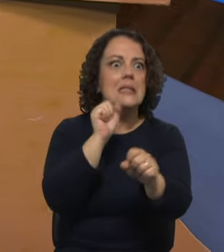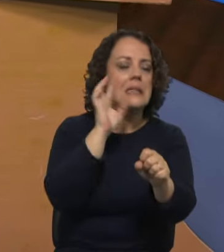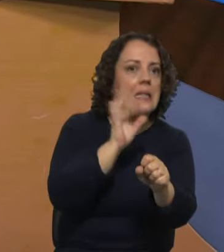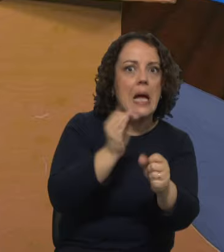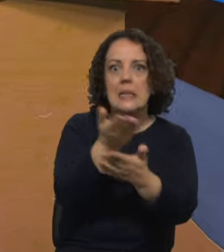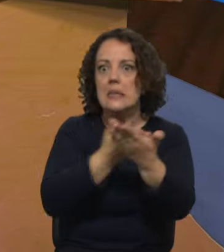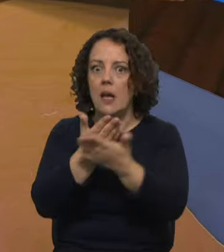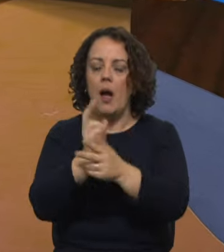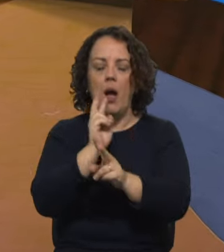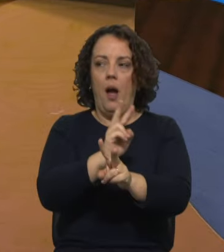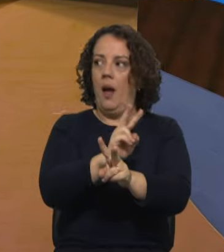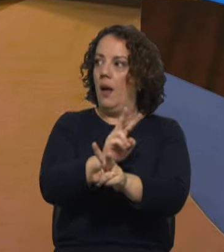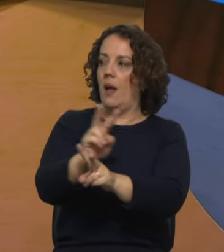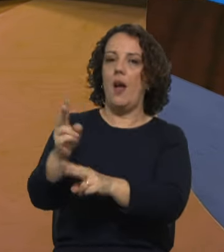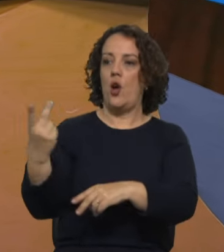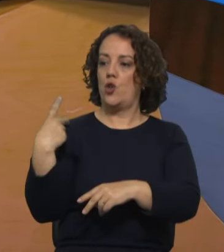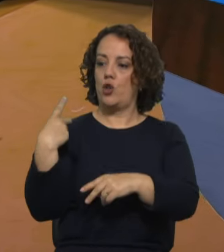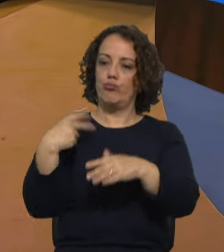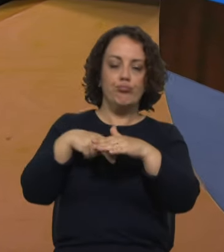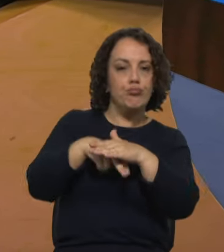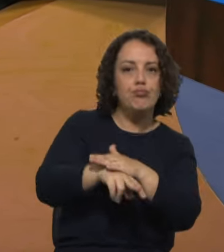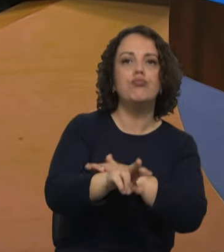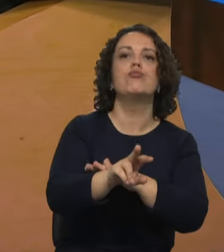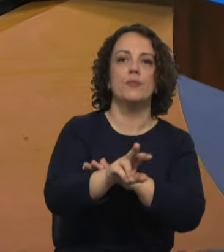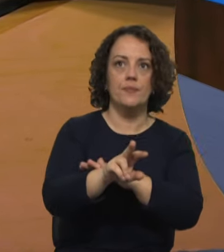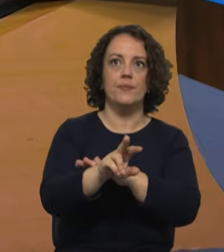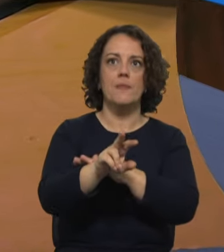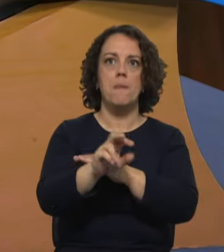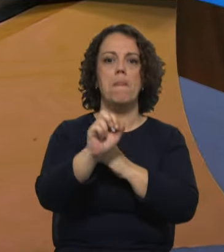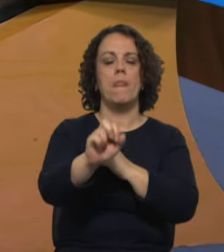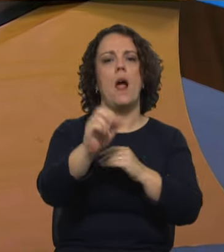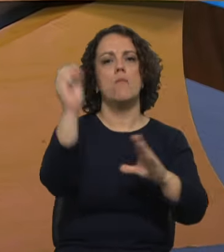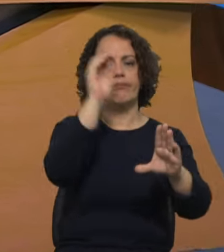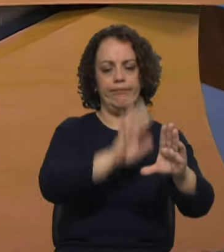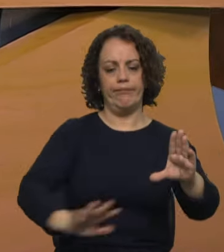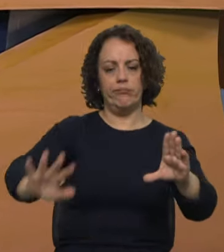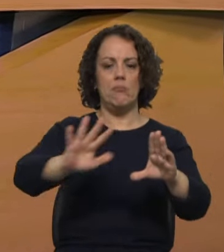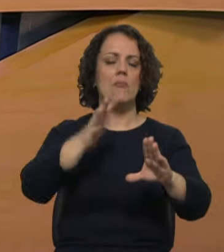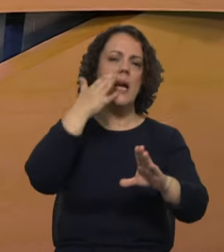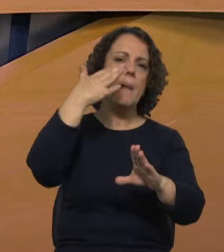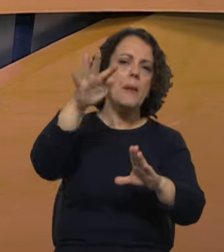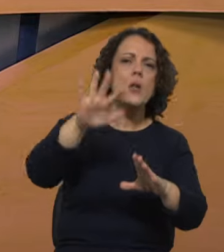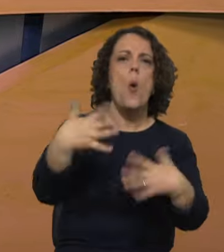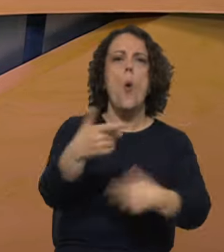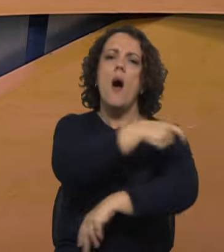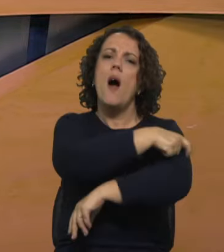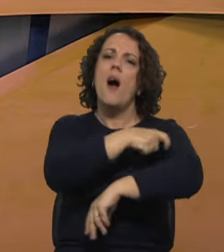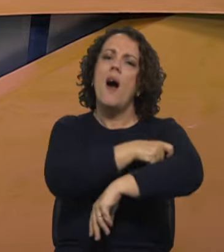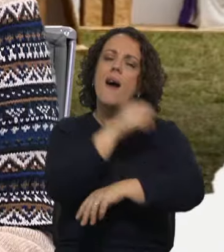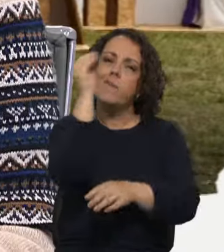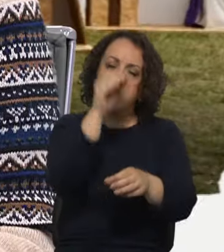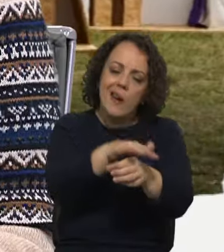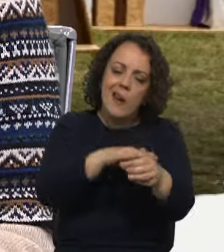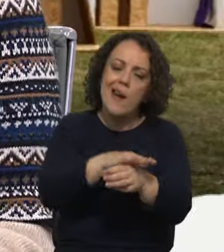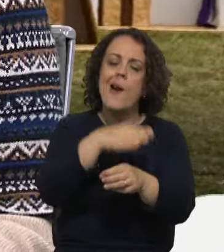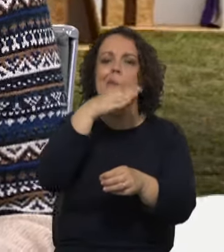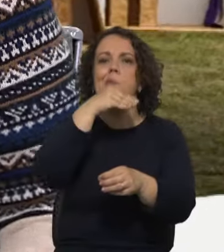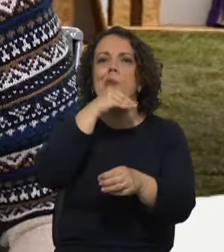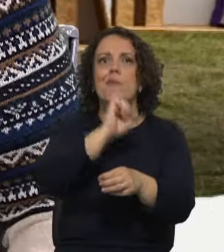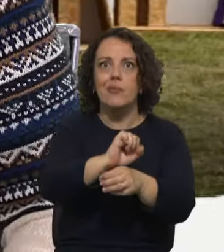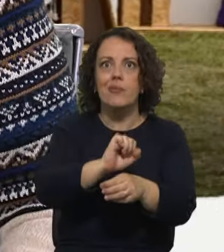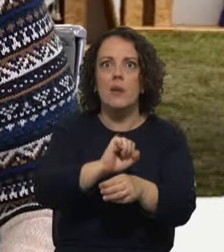sentimento interessante que é Nós entramos num serviço como é um serviço provincial de migração ou ou Del ação provincial da da polícia e